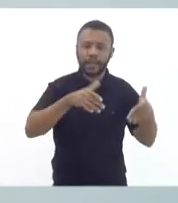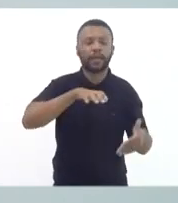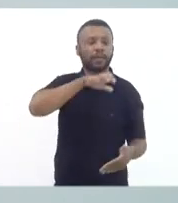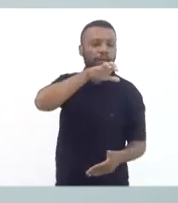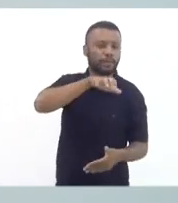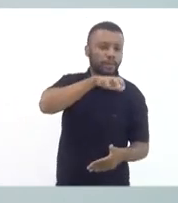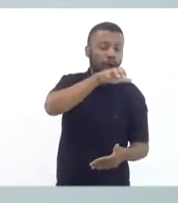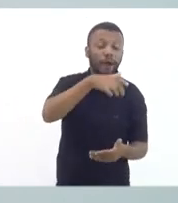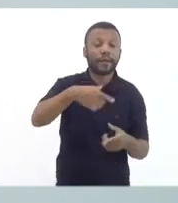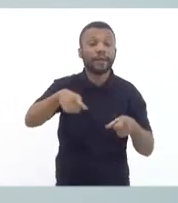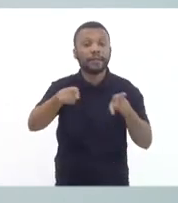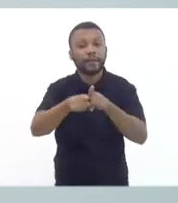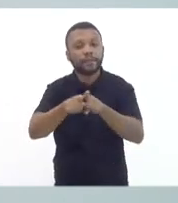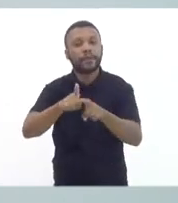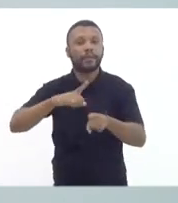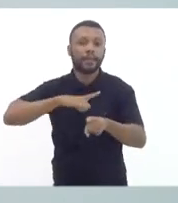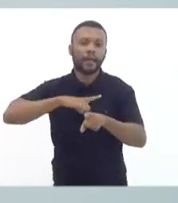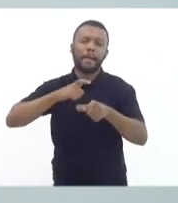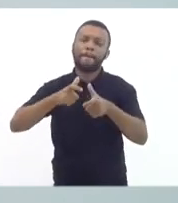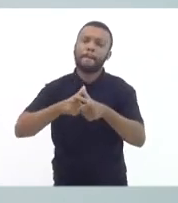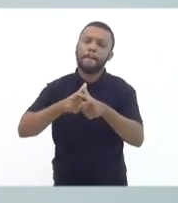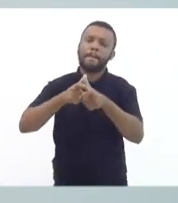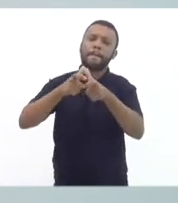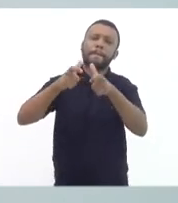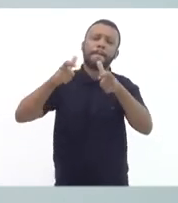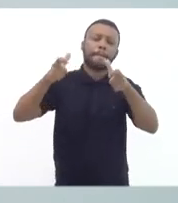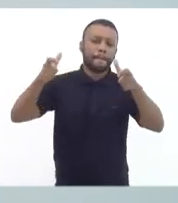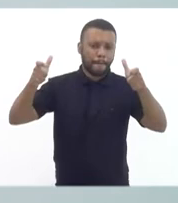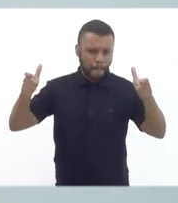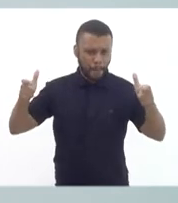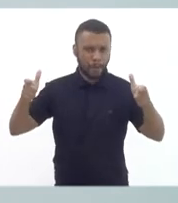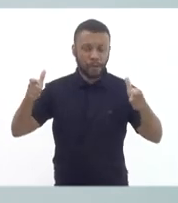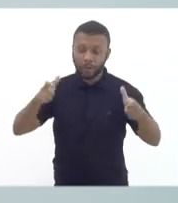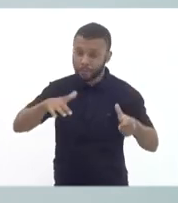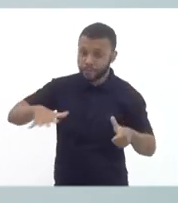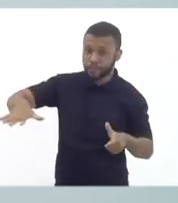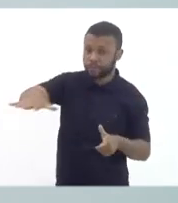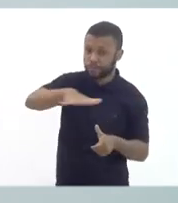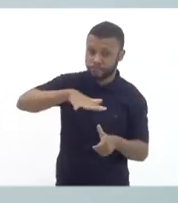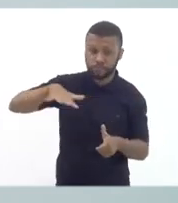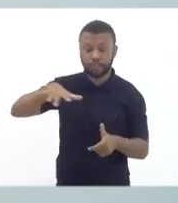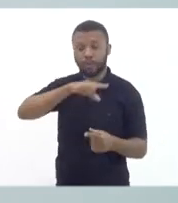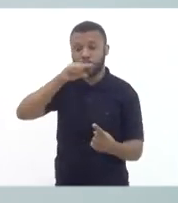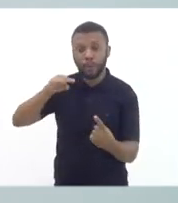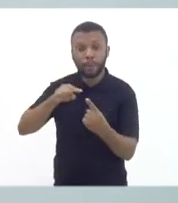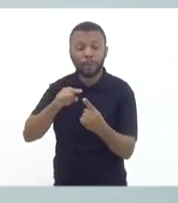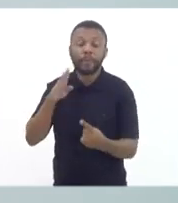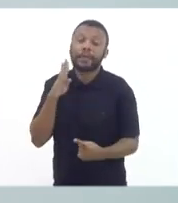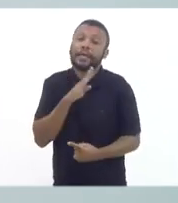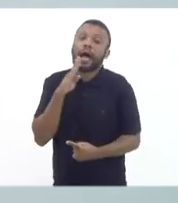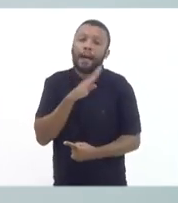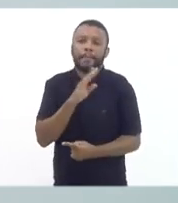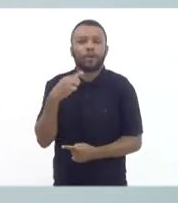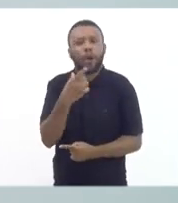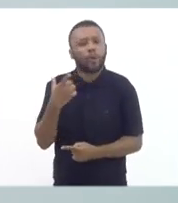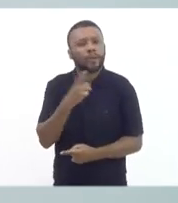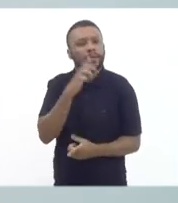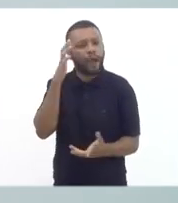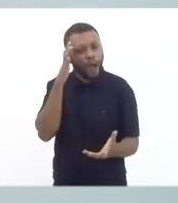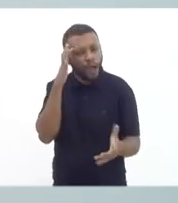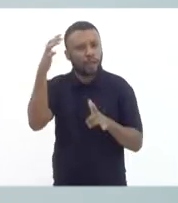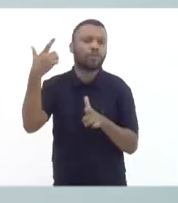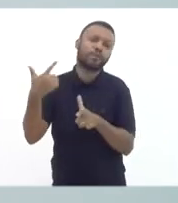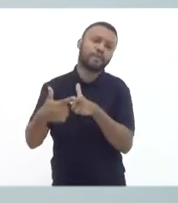uma amplitude muito maior, uma capilaridade muito maior, para que pontualmente, o mais rápido possível, a gente